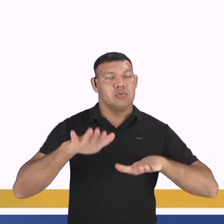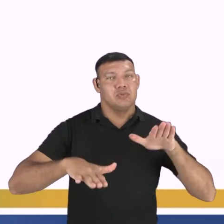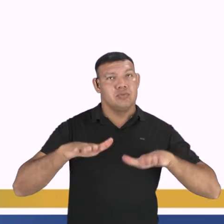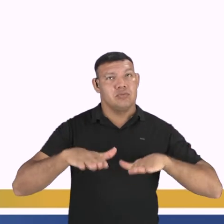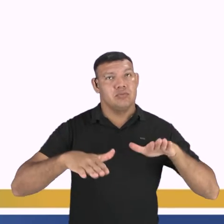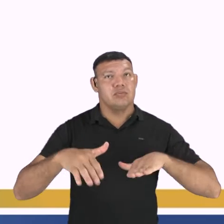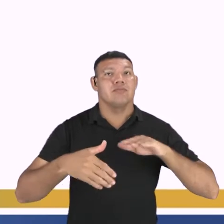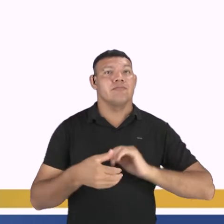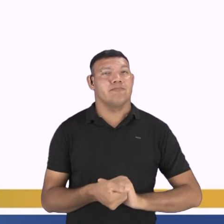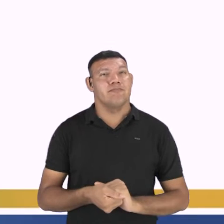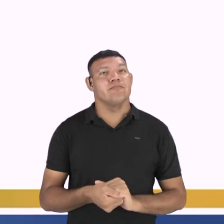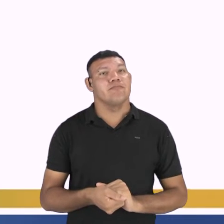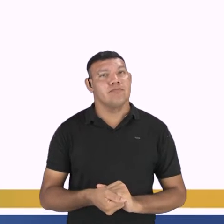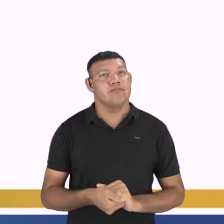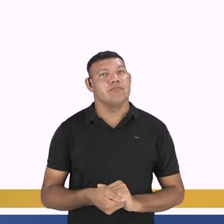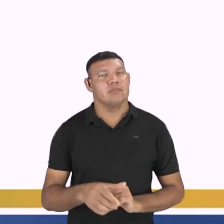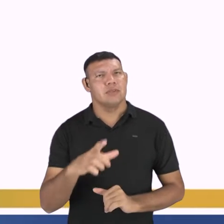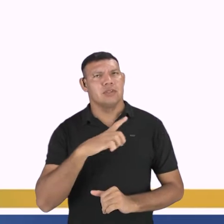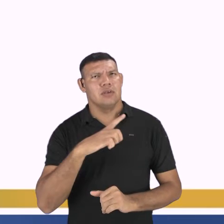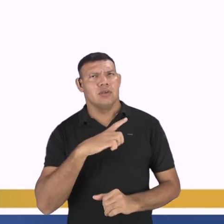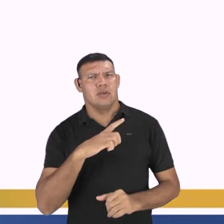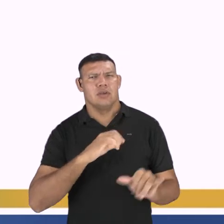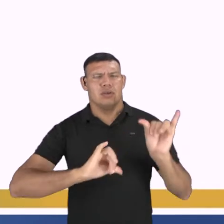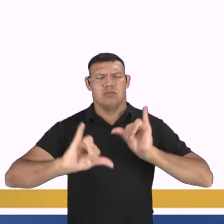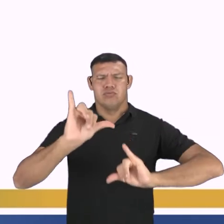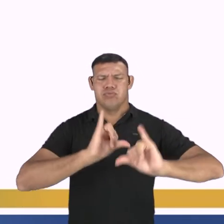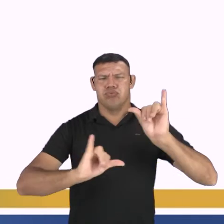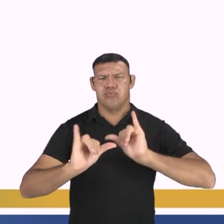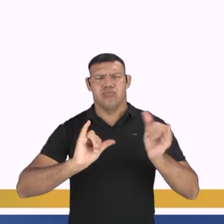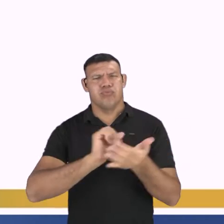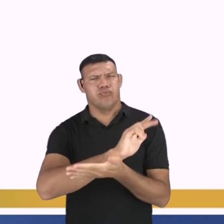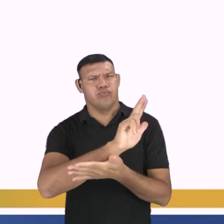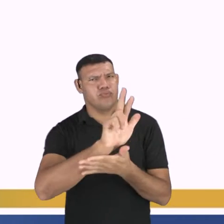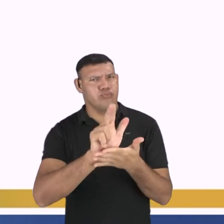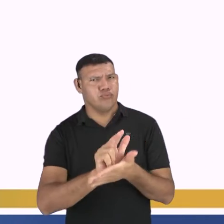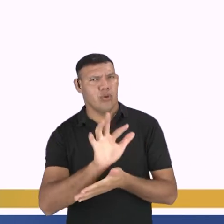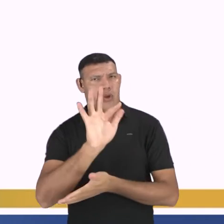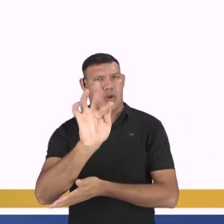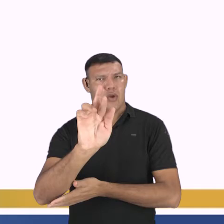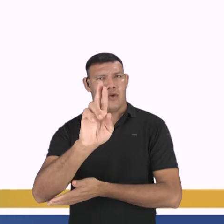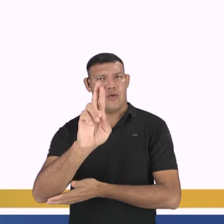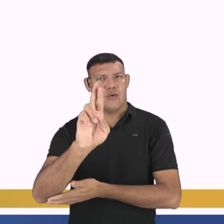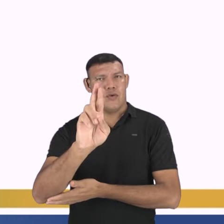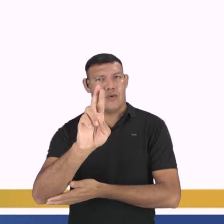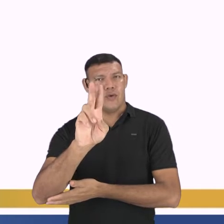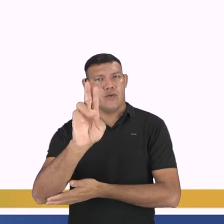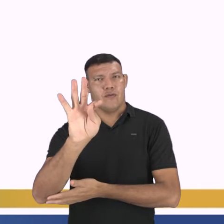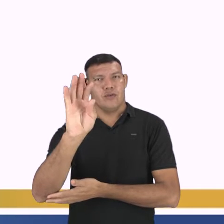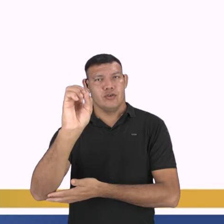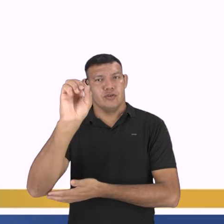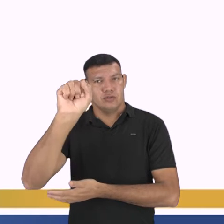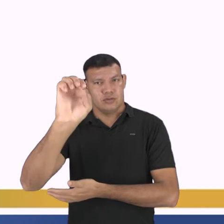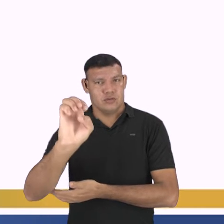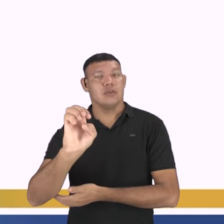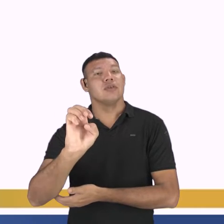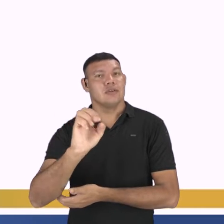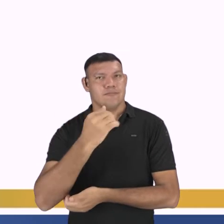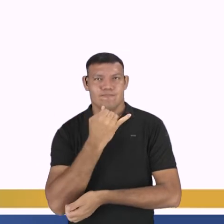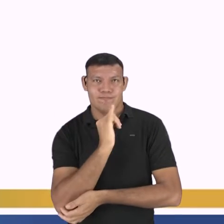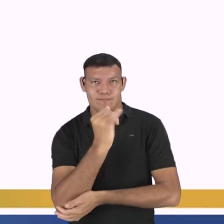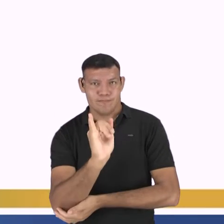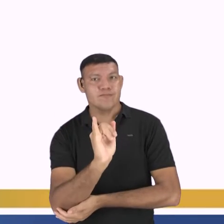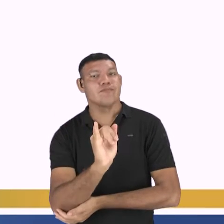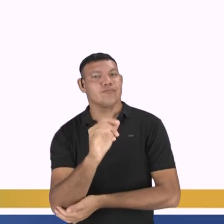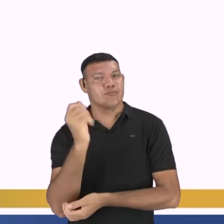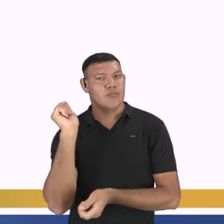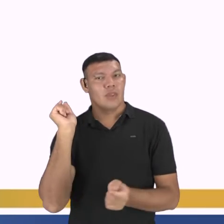com a composição em várias substâncias, incluindo a frutose, que serve como fonte de energia para que esses